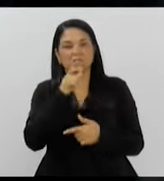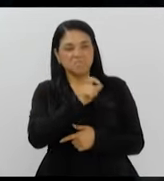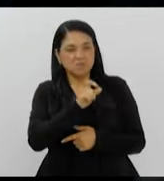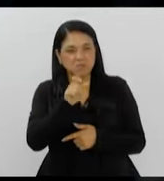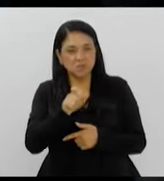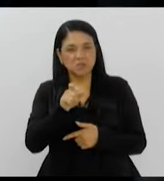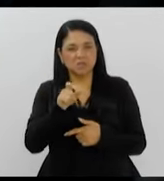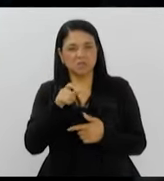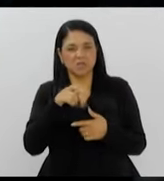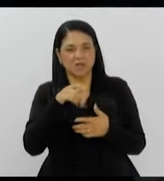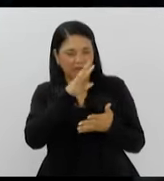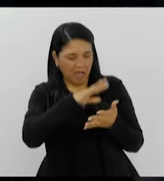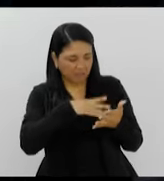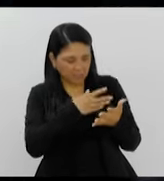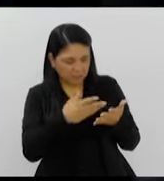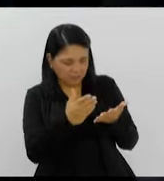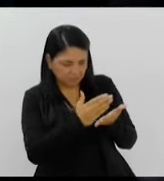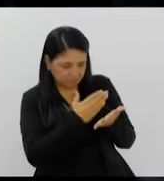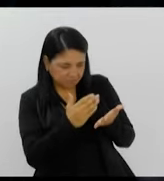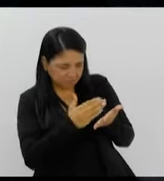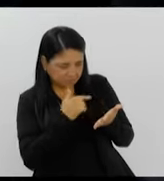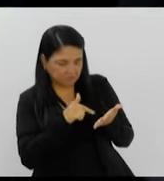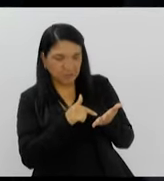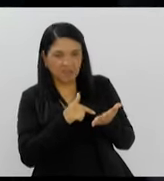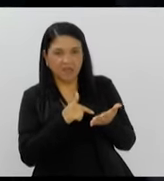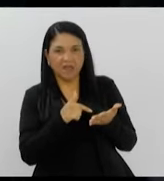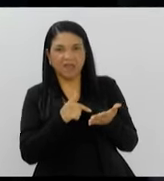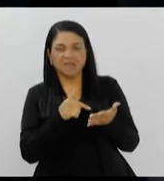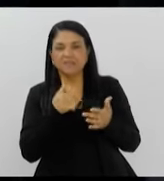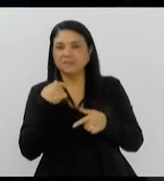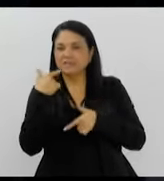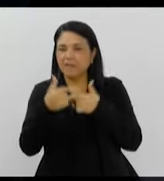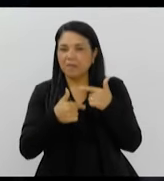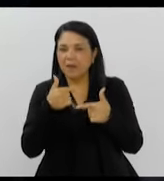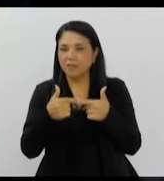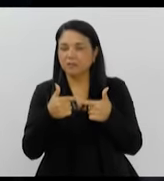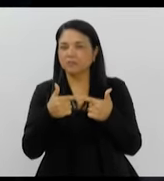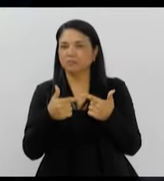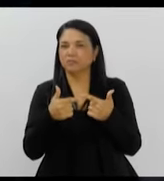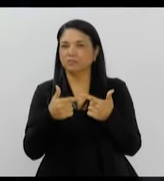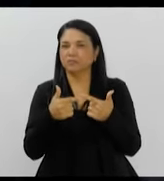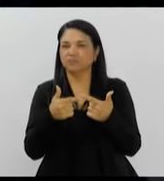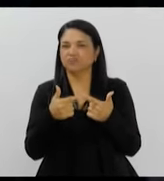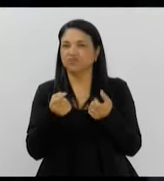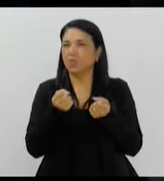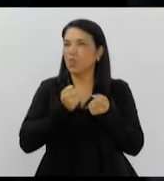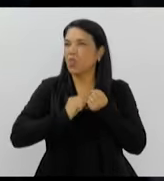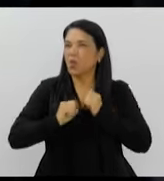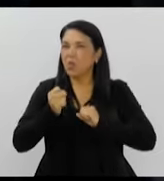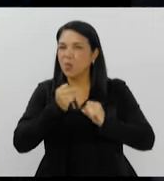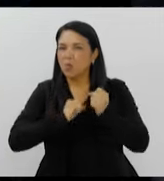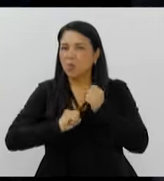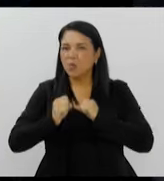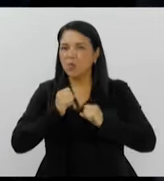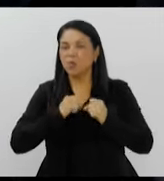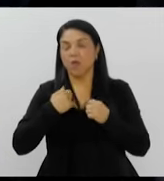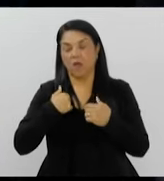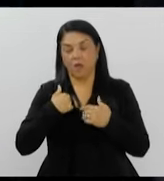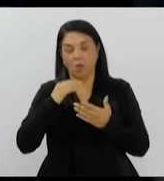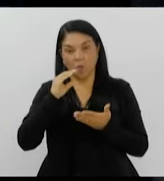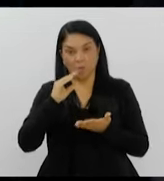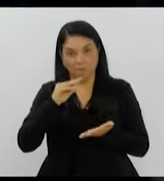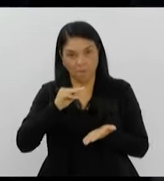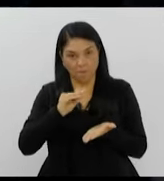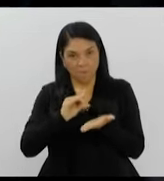essas agendas e trabalhando com a angústia das pessoas eu estive sou membro da